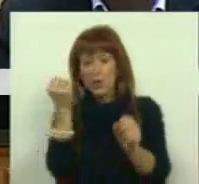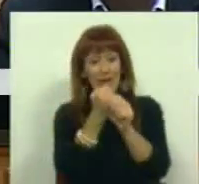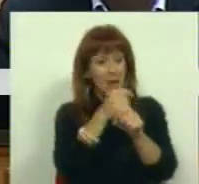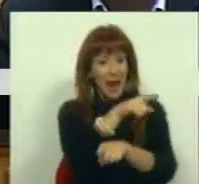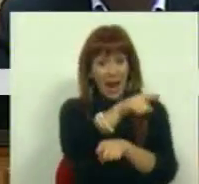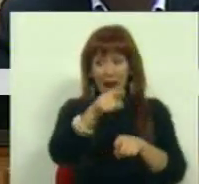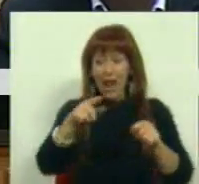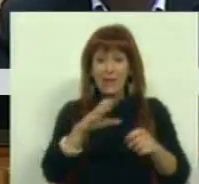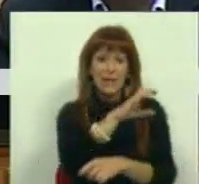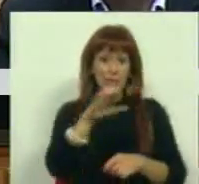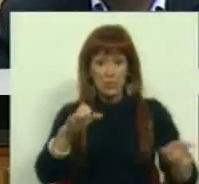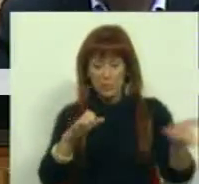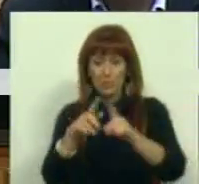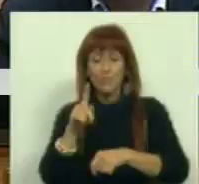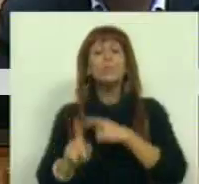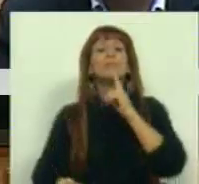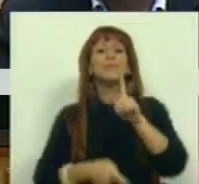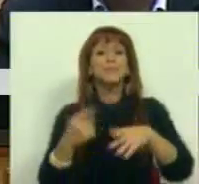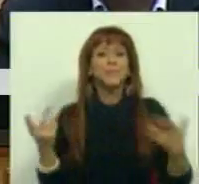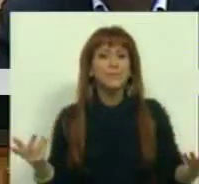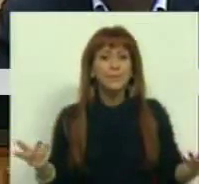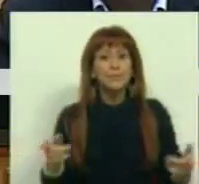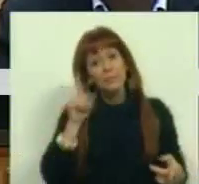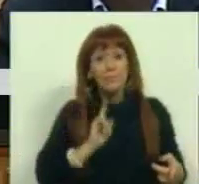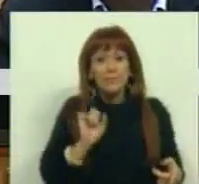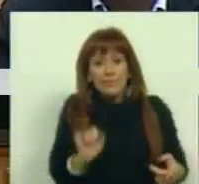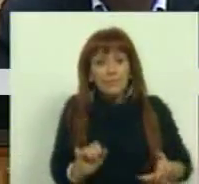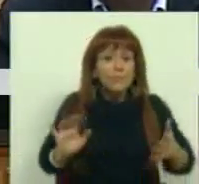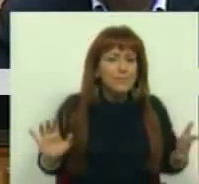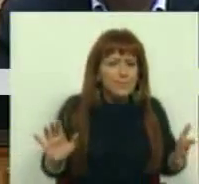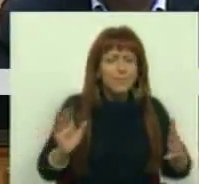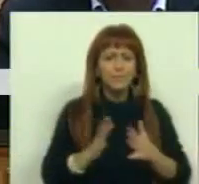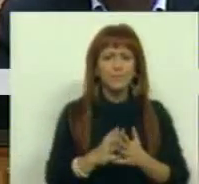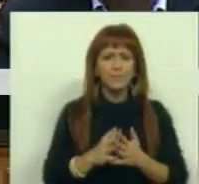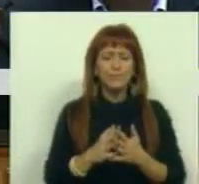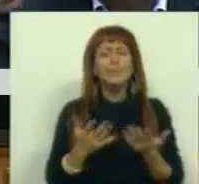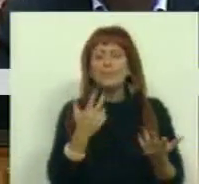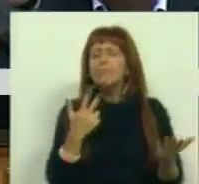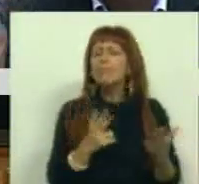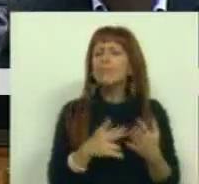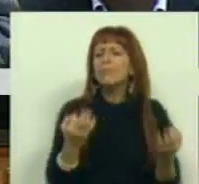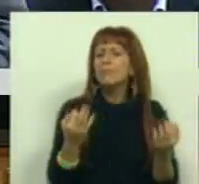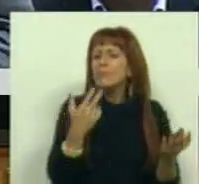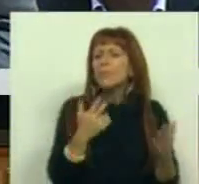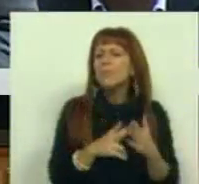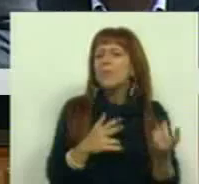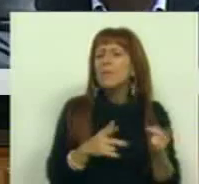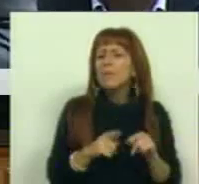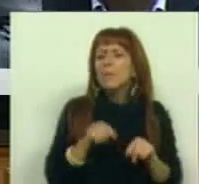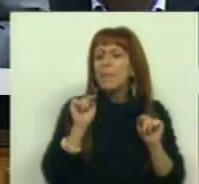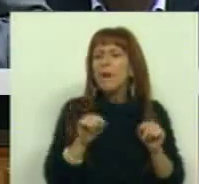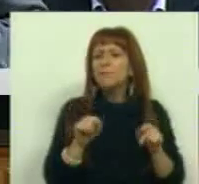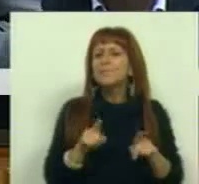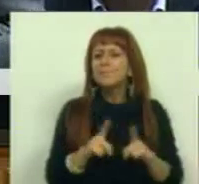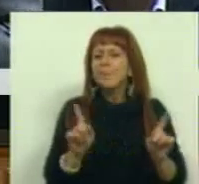trabalham nestas superfícies são exatamente do sexo feminino. E é verdade que